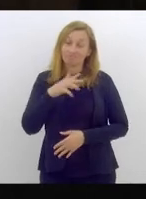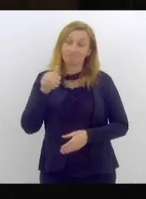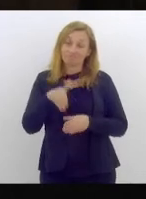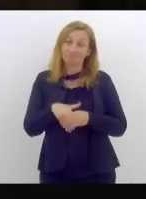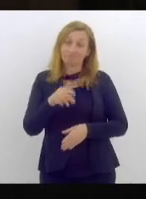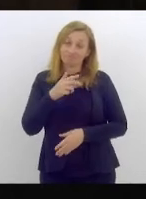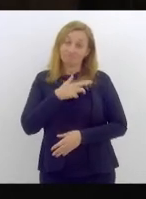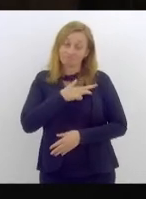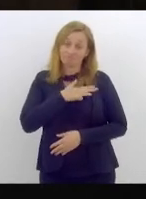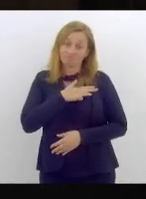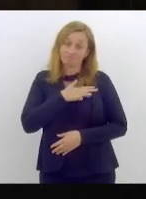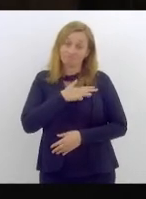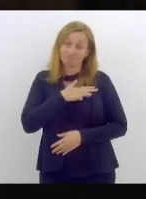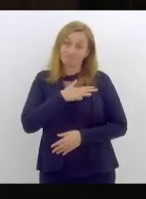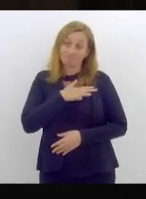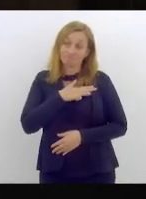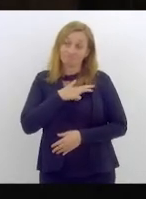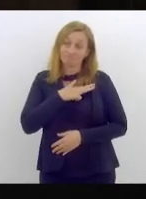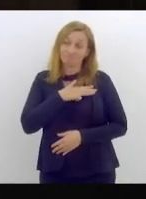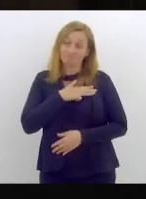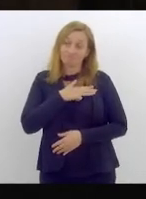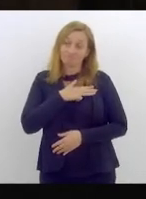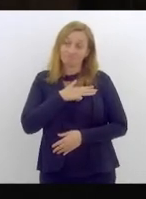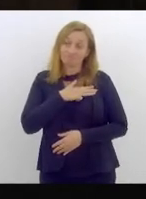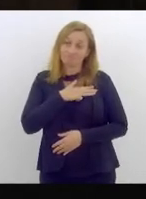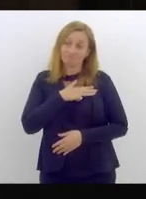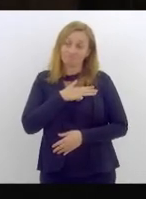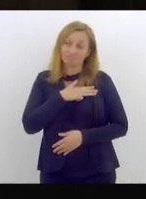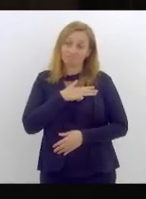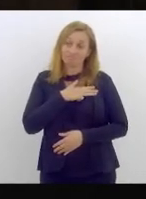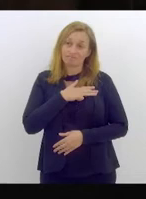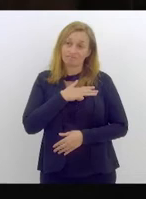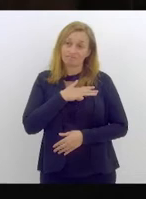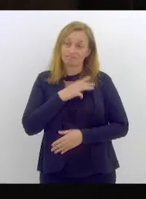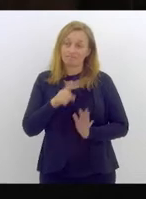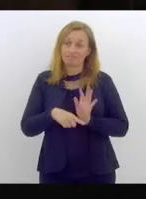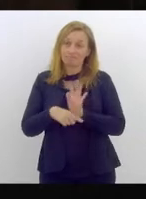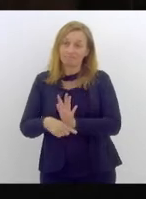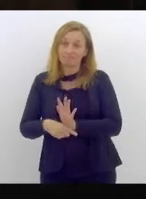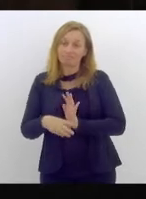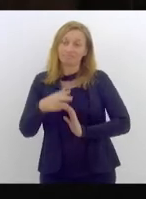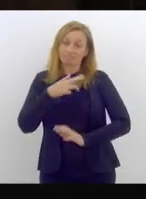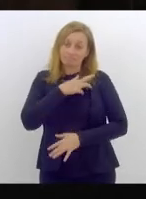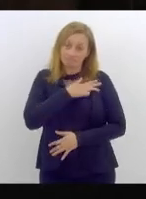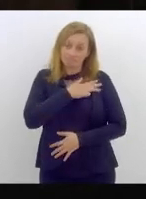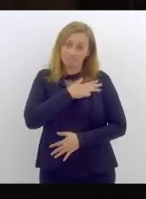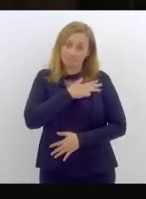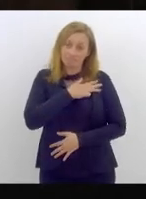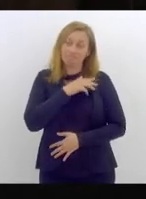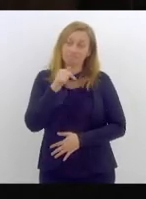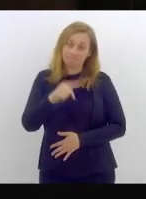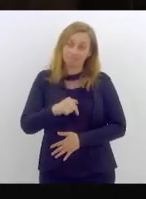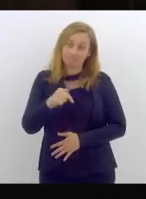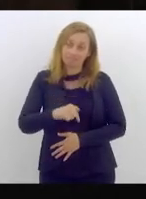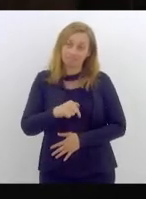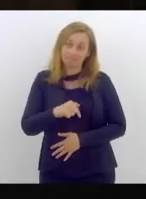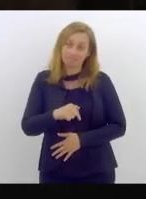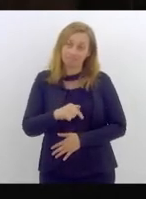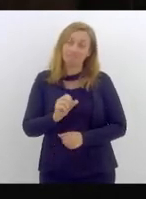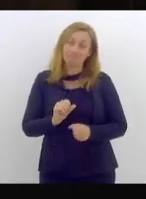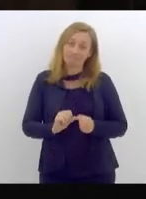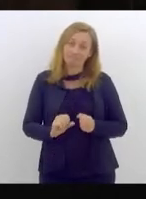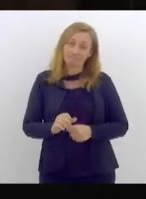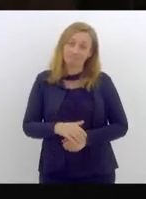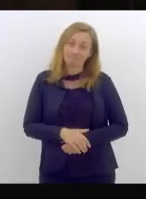fácil é campanha para ele e aqui tô fazendo